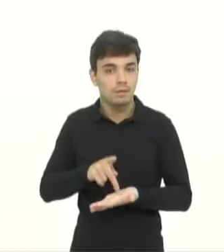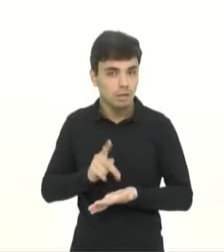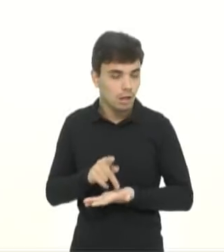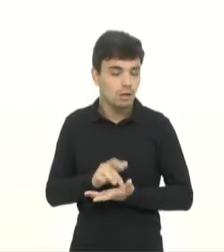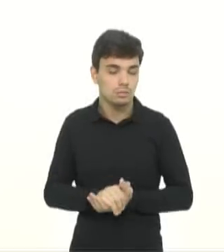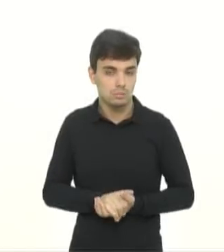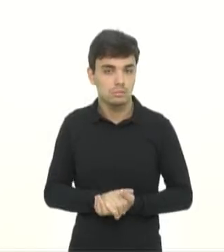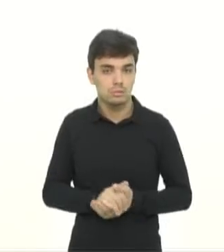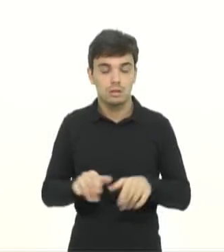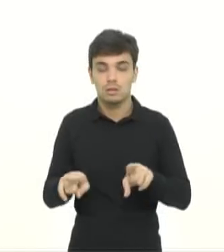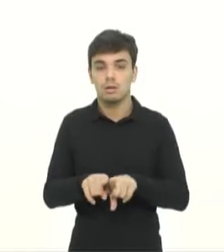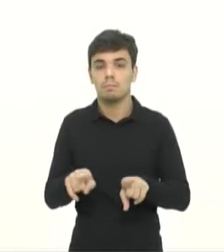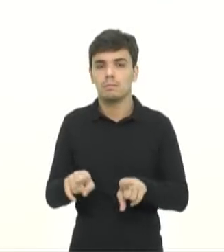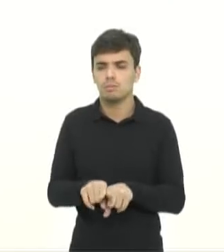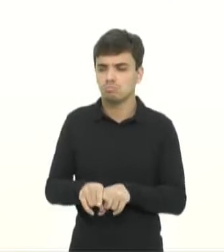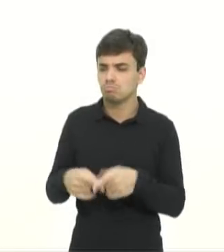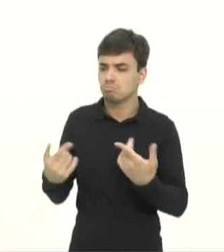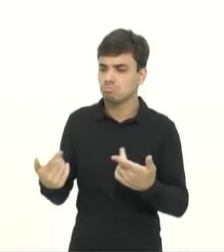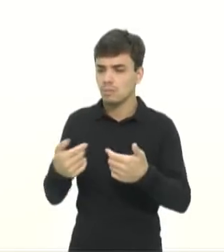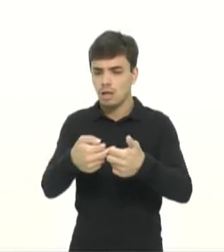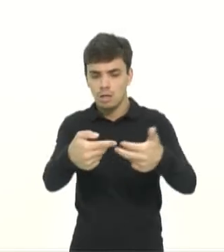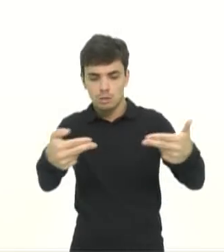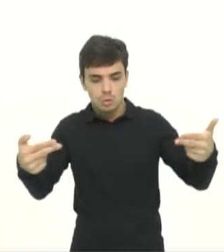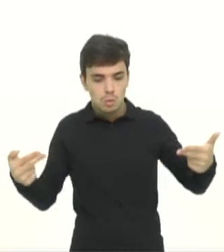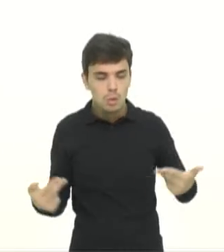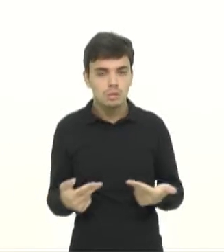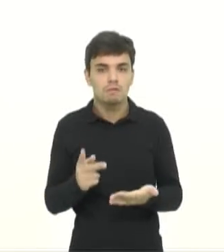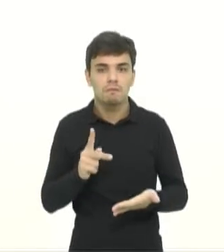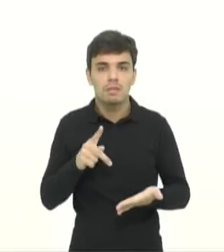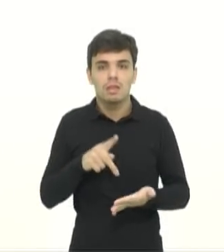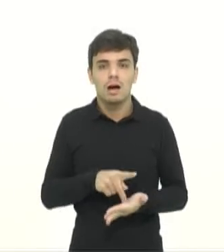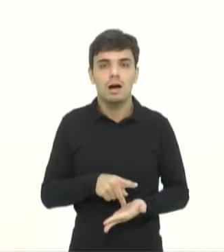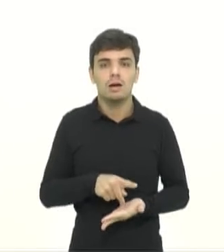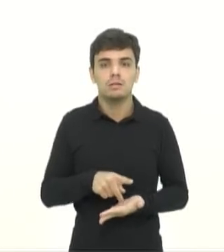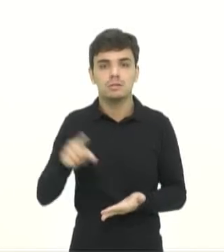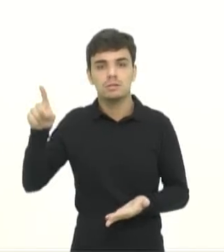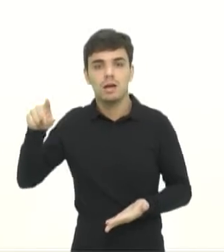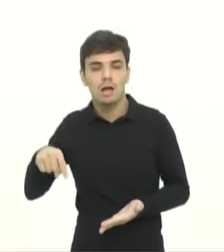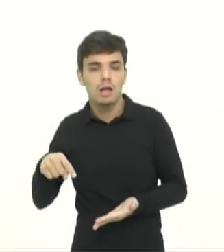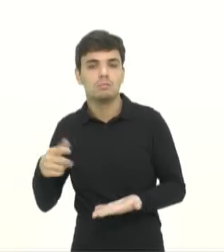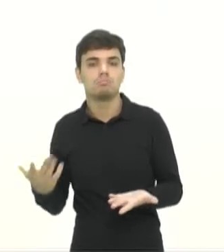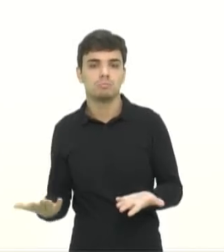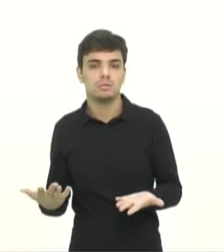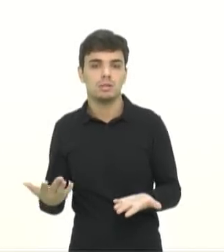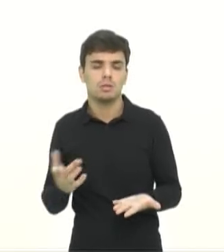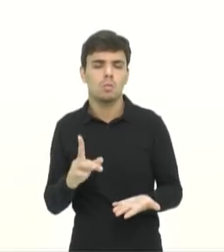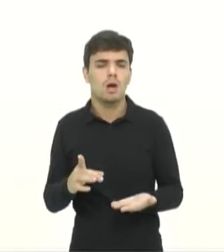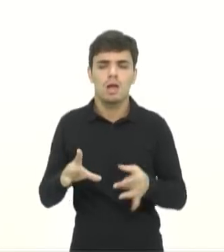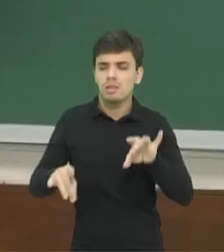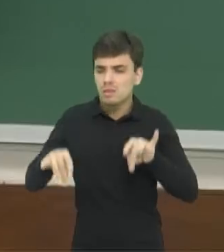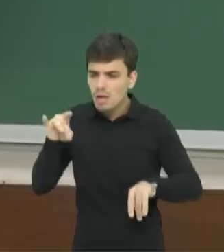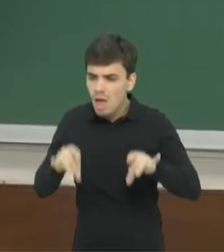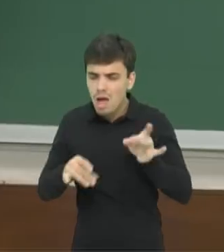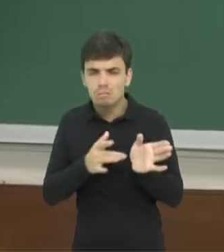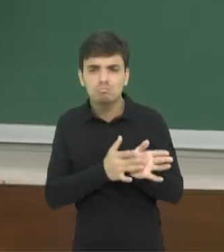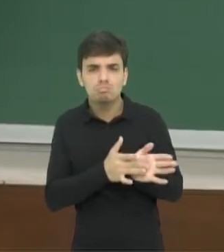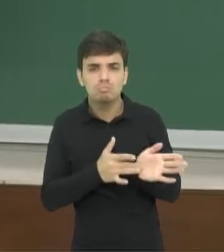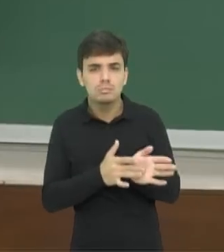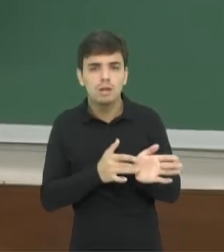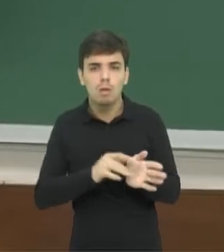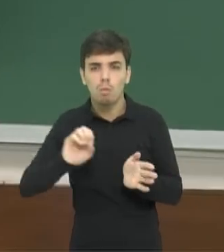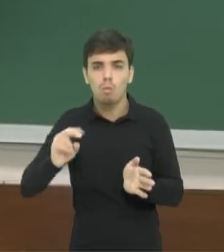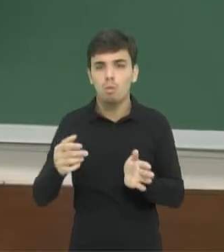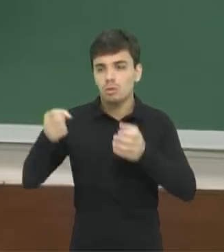As coisas como elas realmente são, sem, digamos assim, deixar alguma coisa teatral, ou, por exemplo, sem